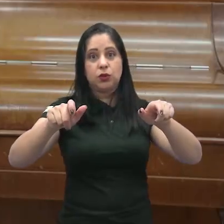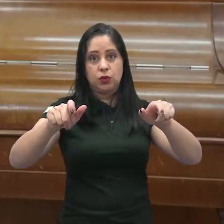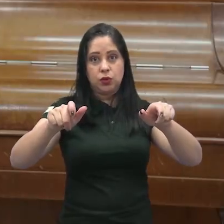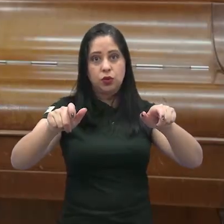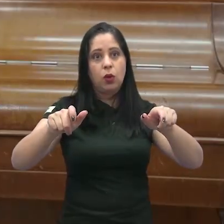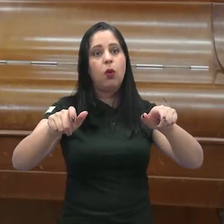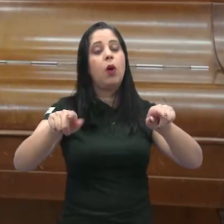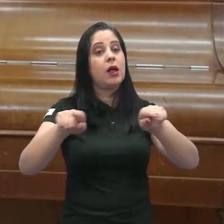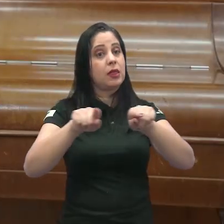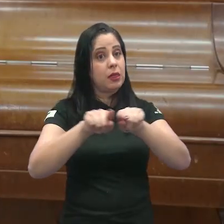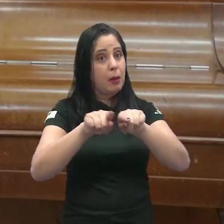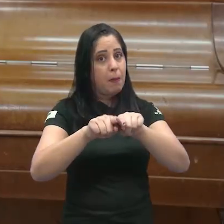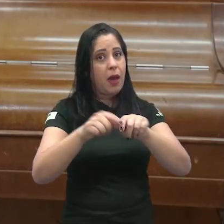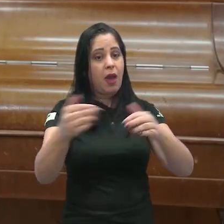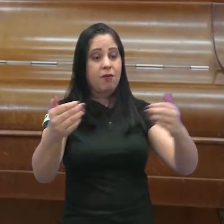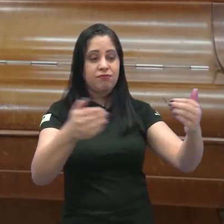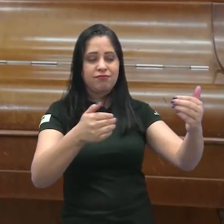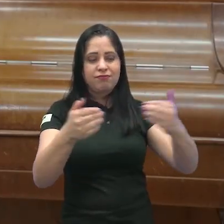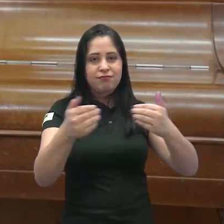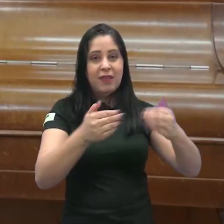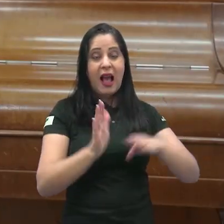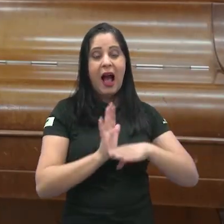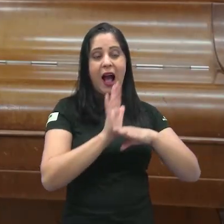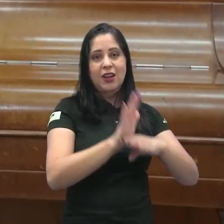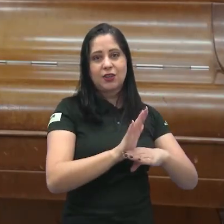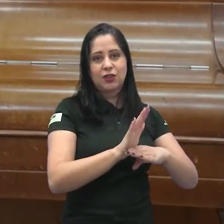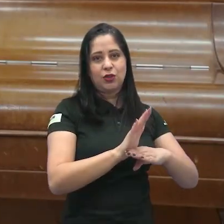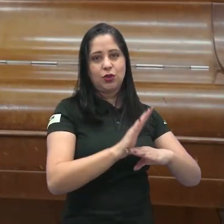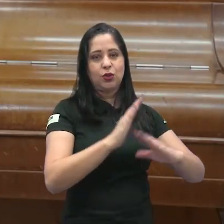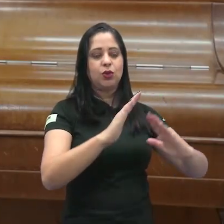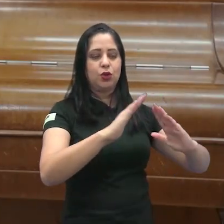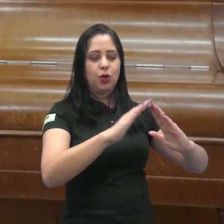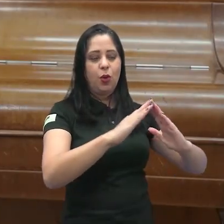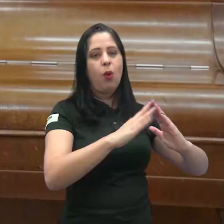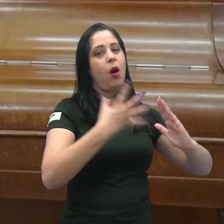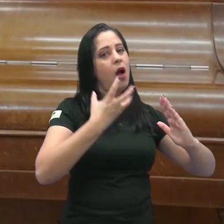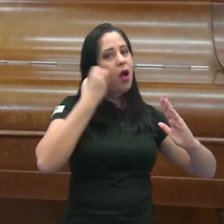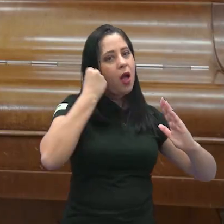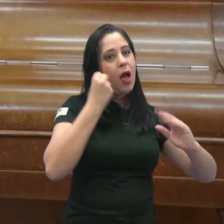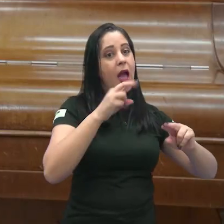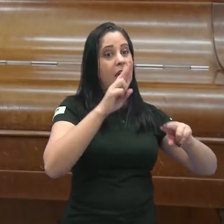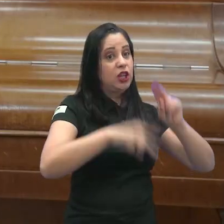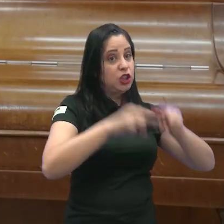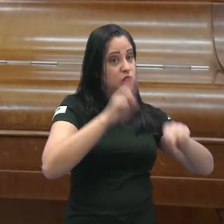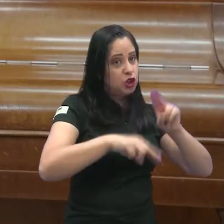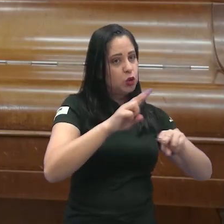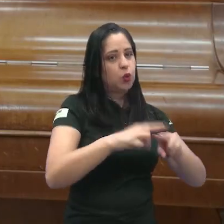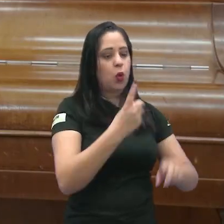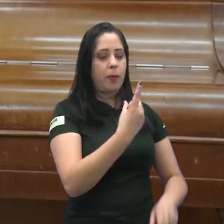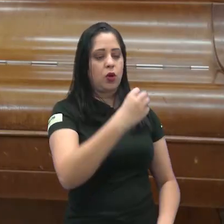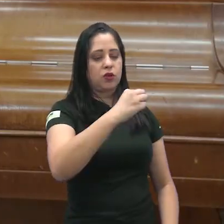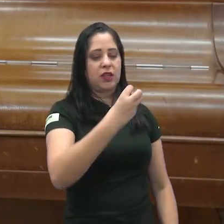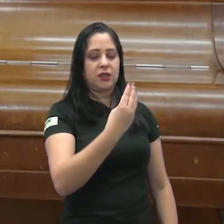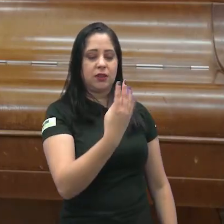puderam participar desta organização do Éden Lar, lá em junho de 34. Tá?